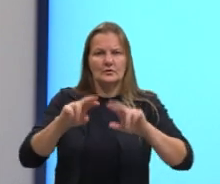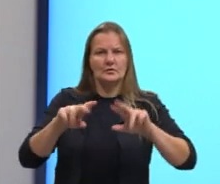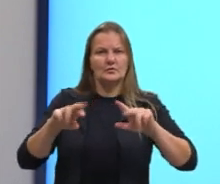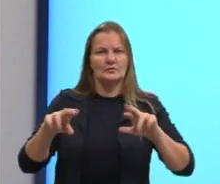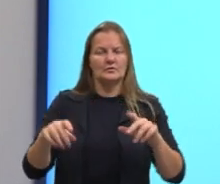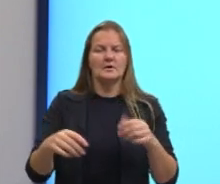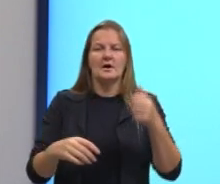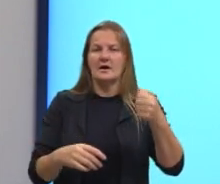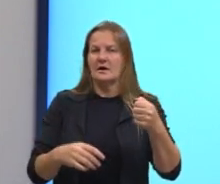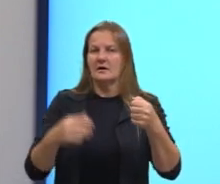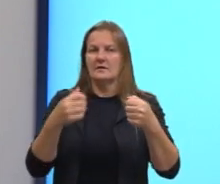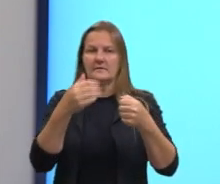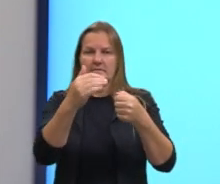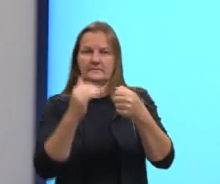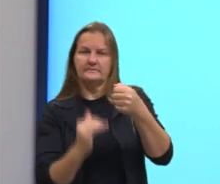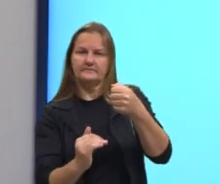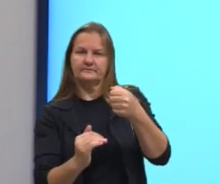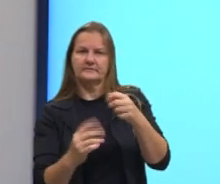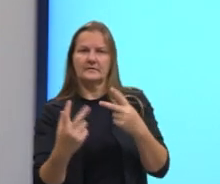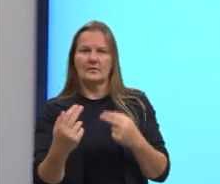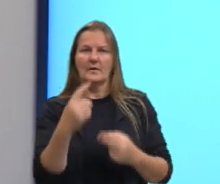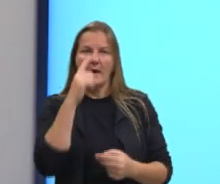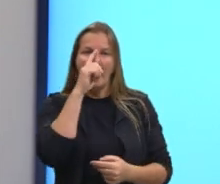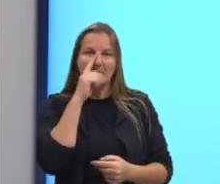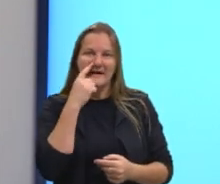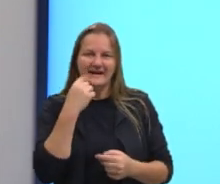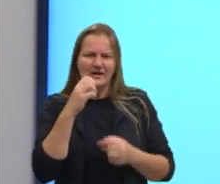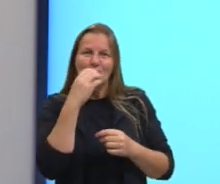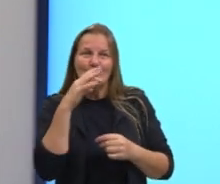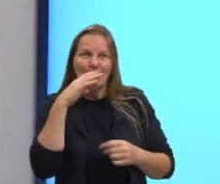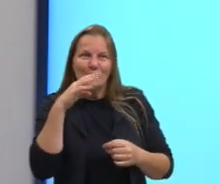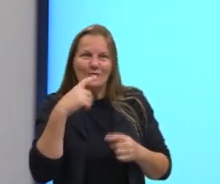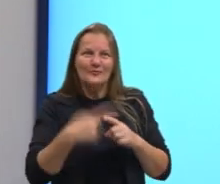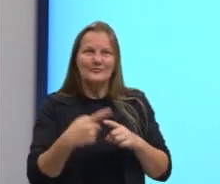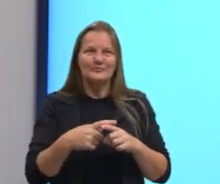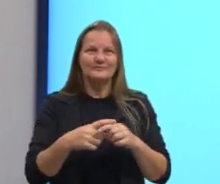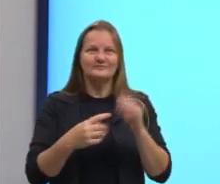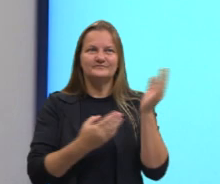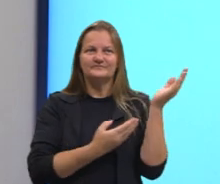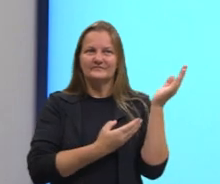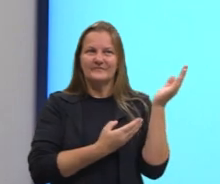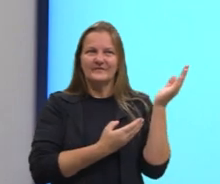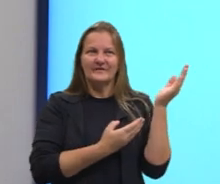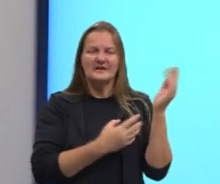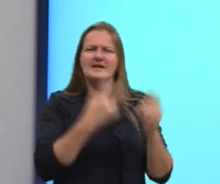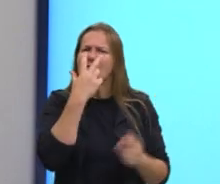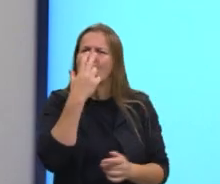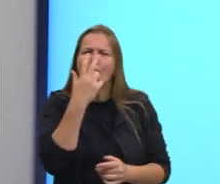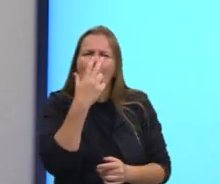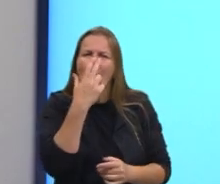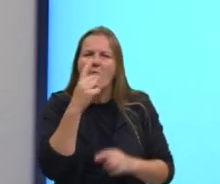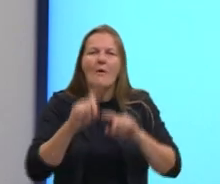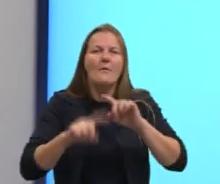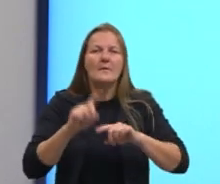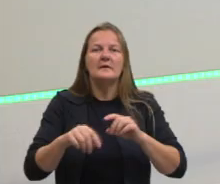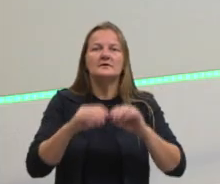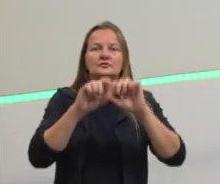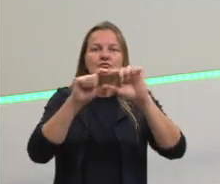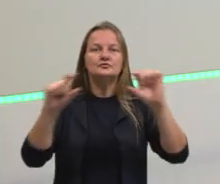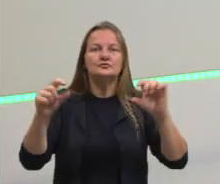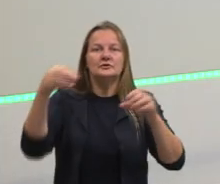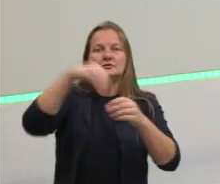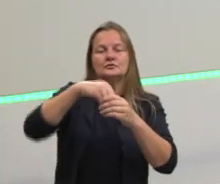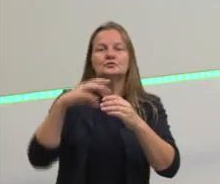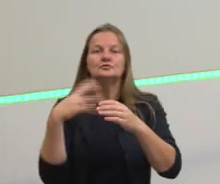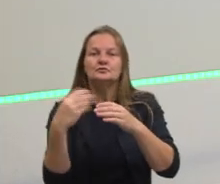mas são os mesmos conjuntos e em destaque amarelo para mostrar que são que vão os mesmos elementos dispostos dentro